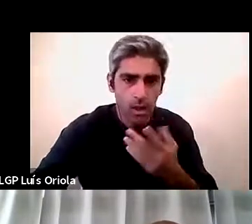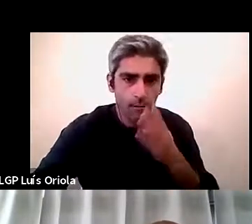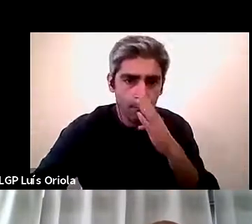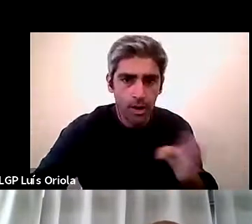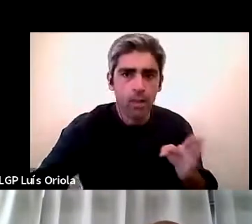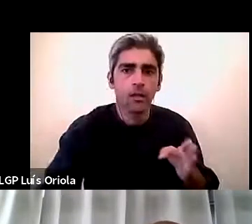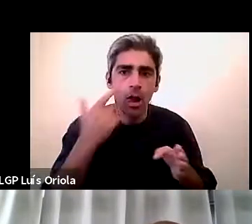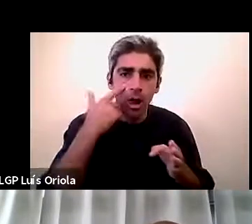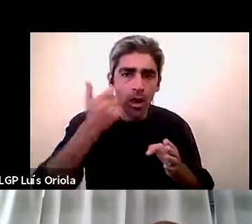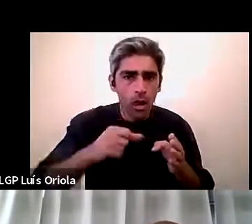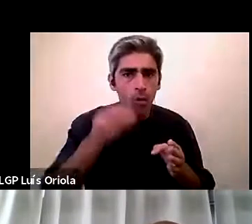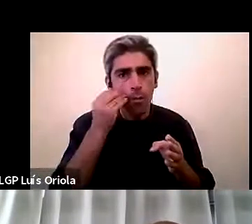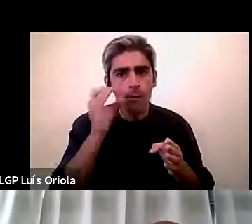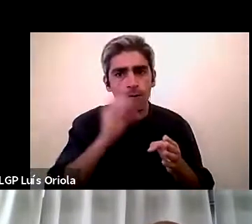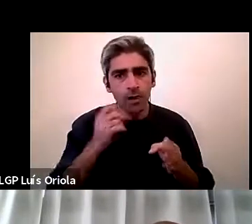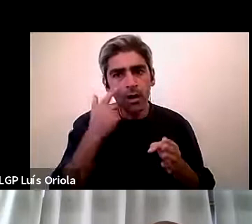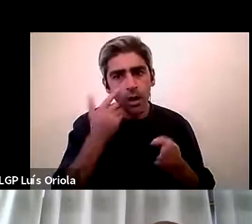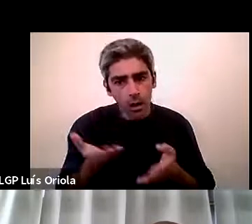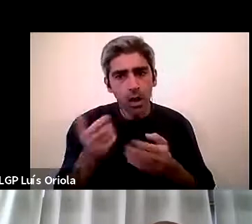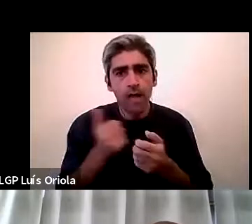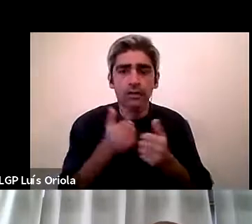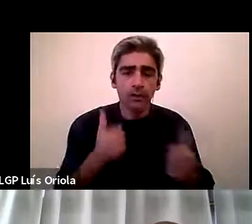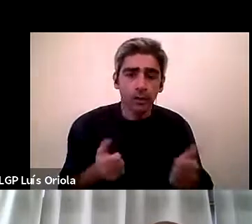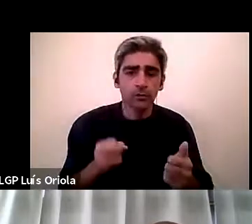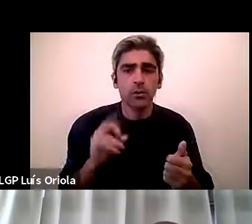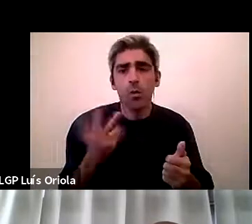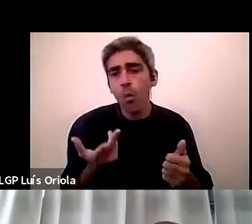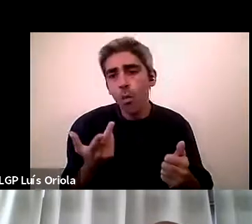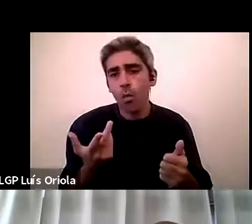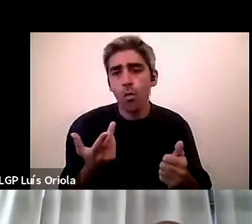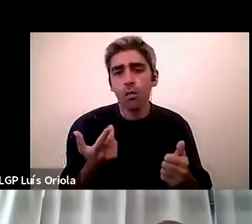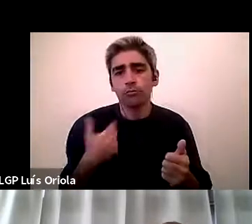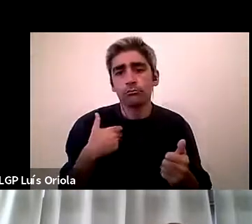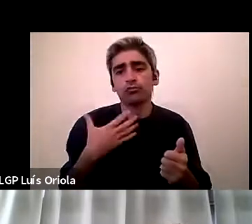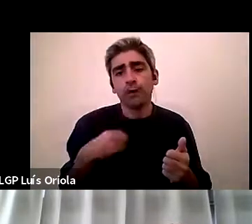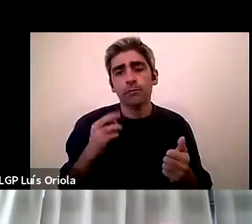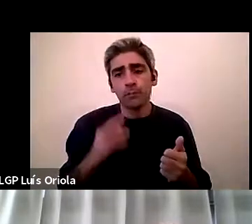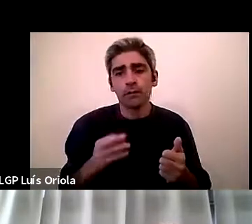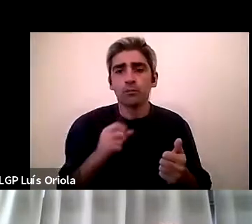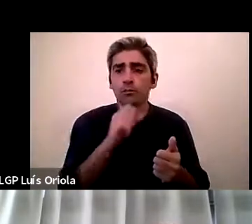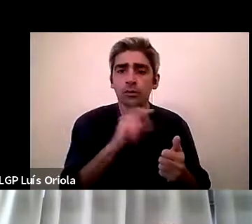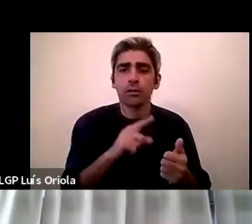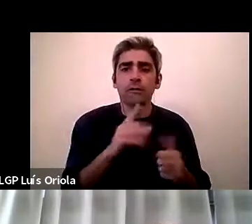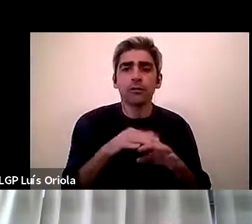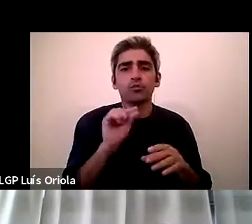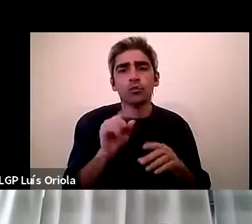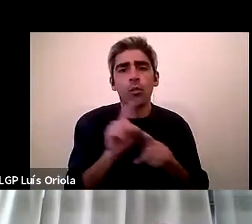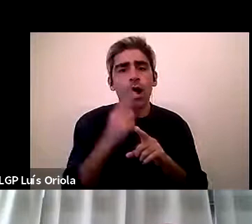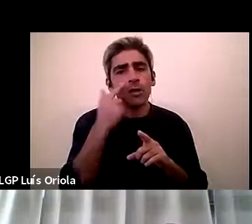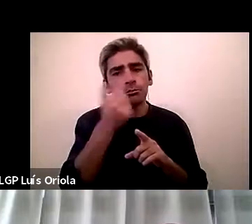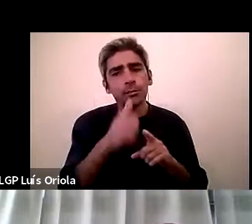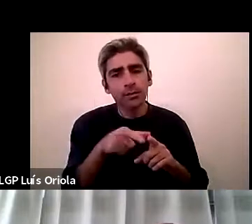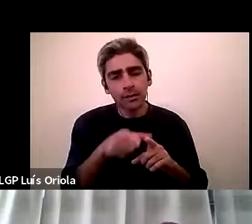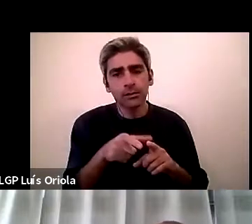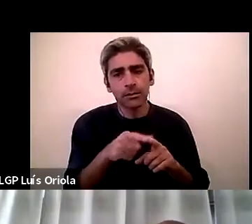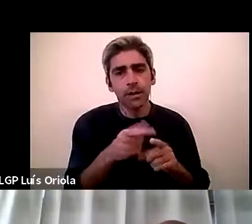pratiquem a experimentação, seja ela à distância ou o que nós gostaríamos mesmo era de poder fazer um bocadinho de experimentação